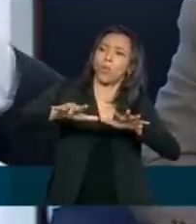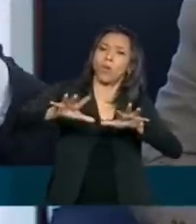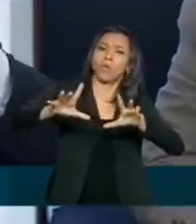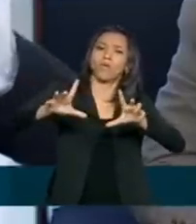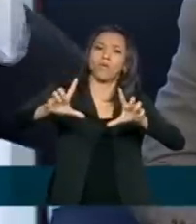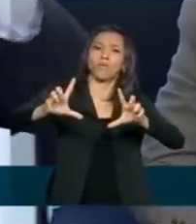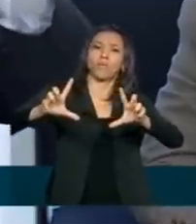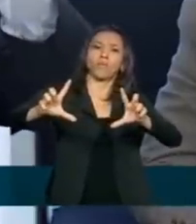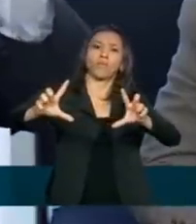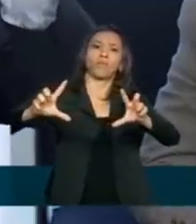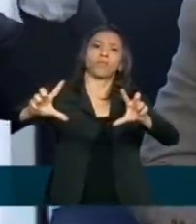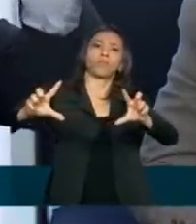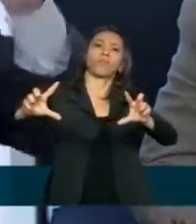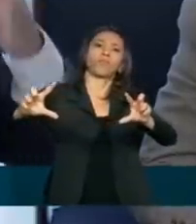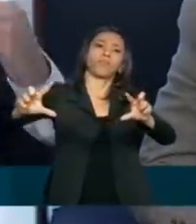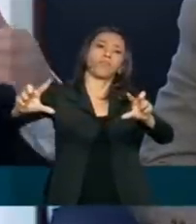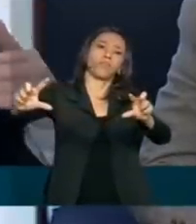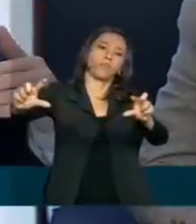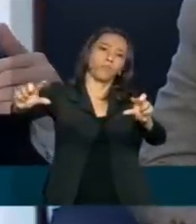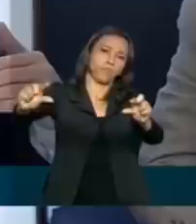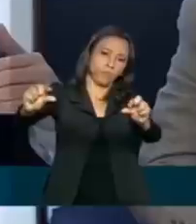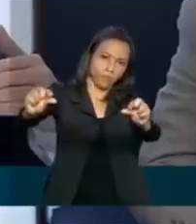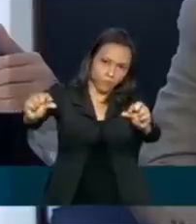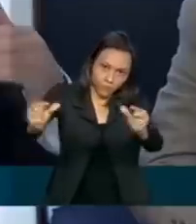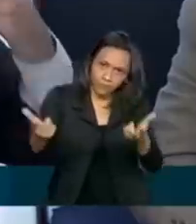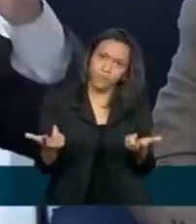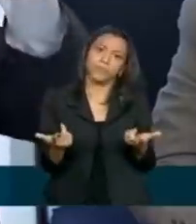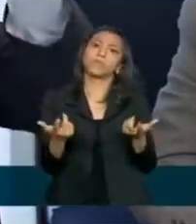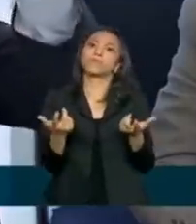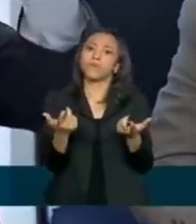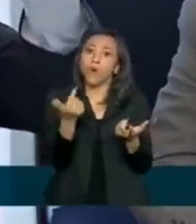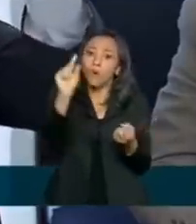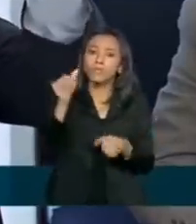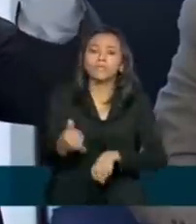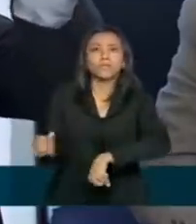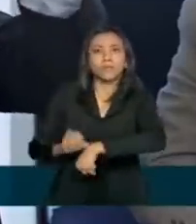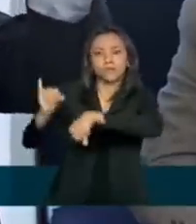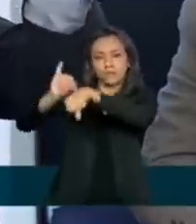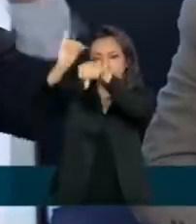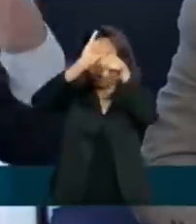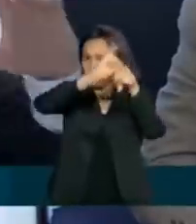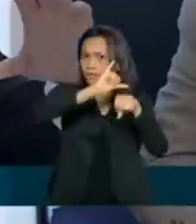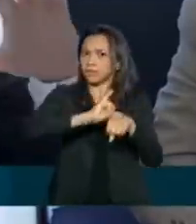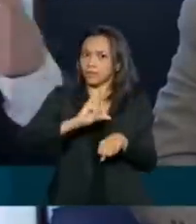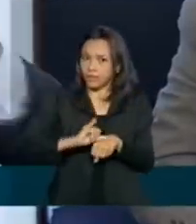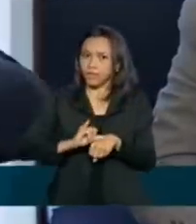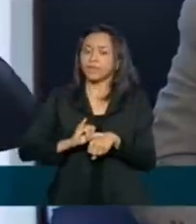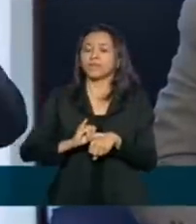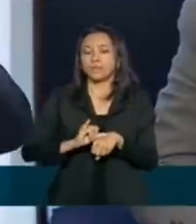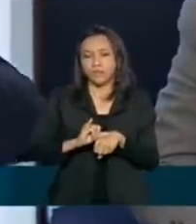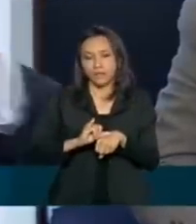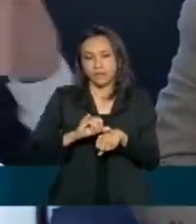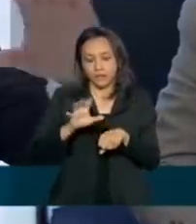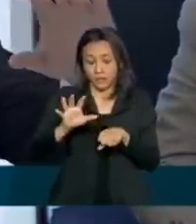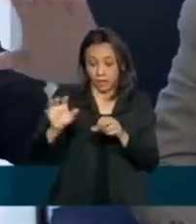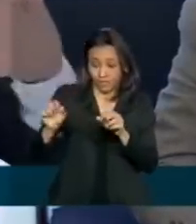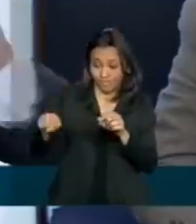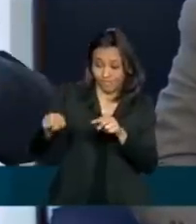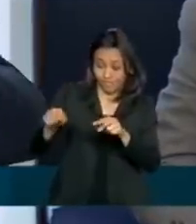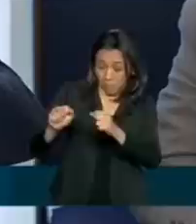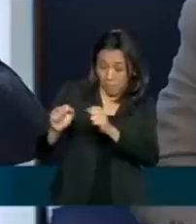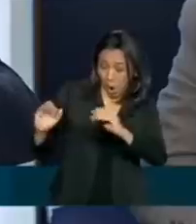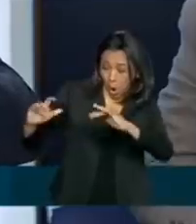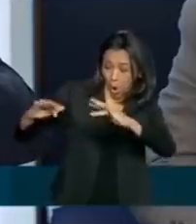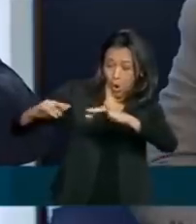Então, quanto mais distante essas outras capitais também estejam do centro nervoso ali das